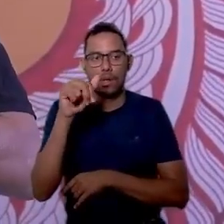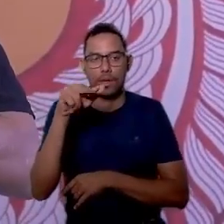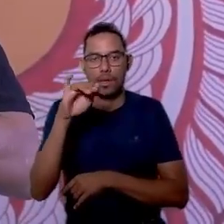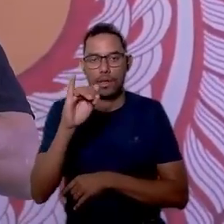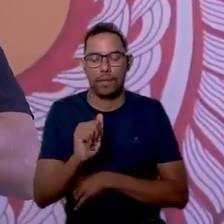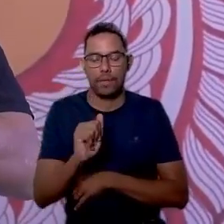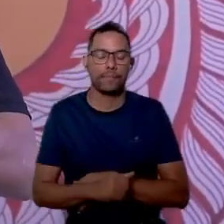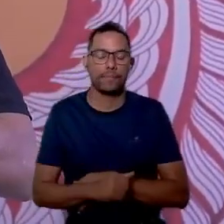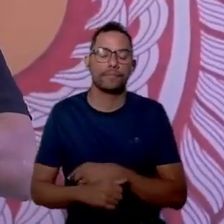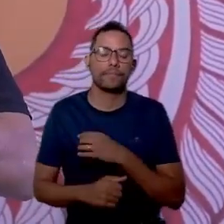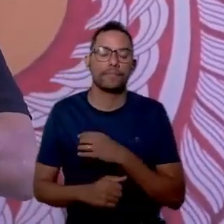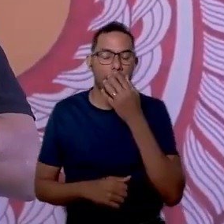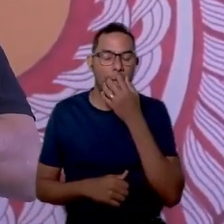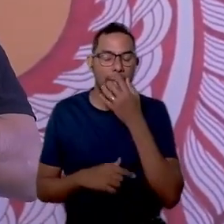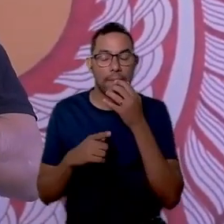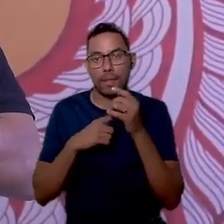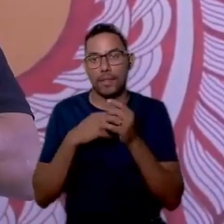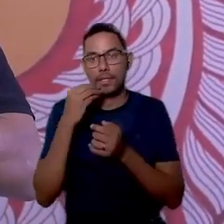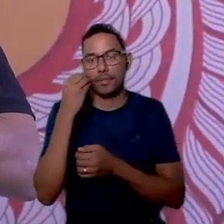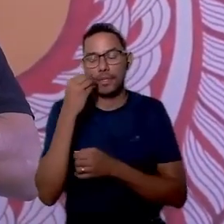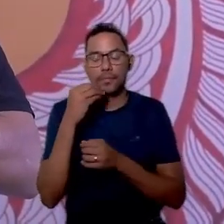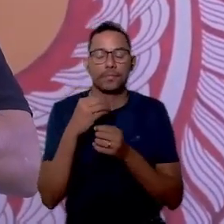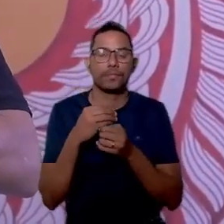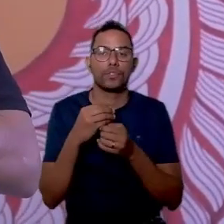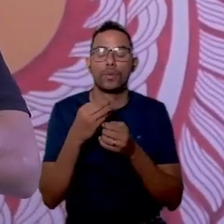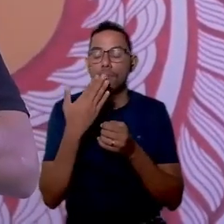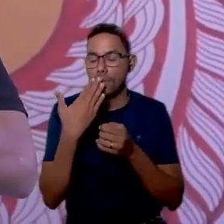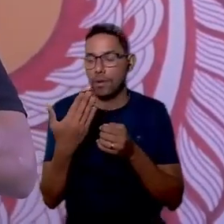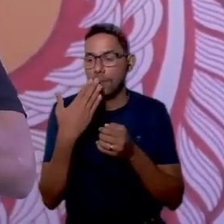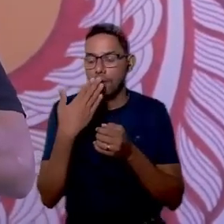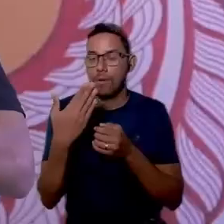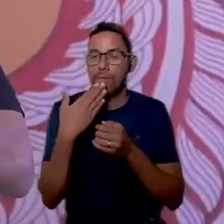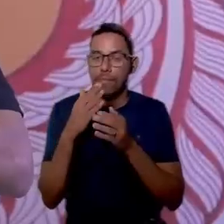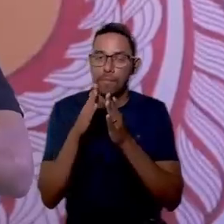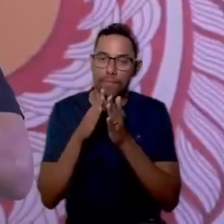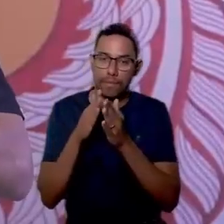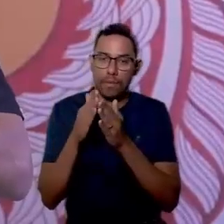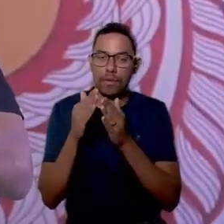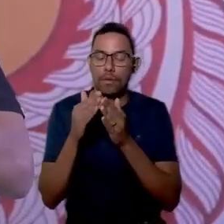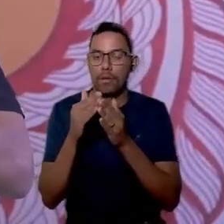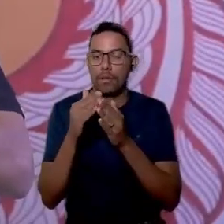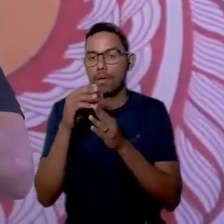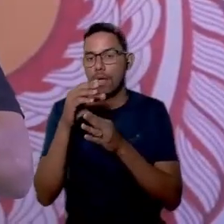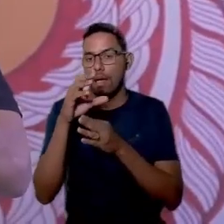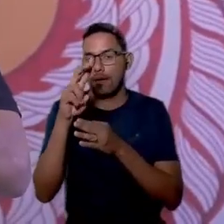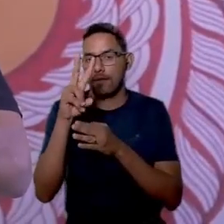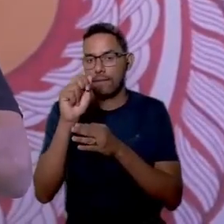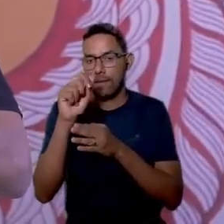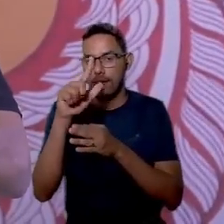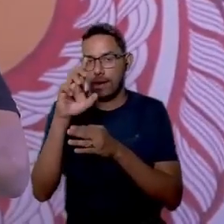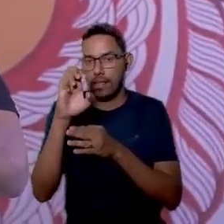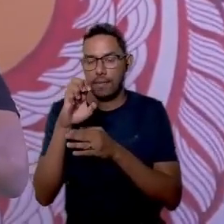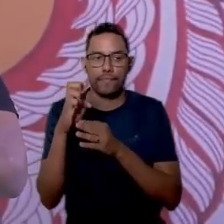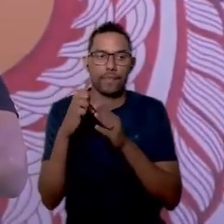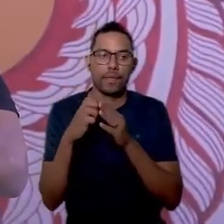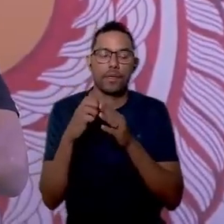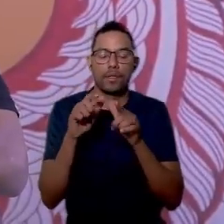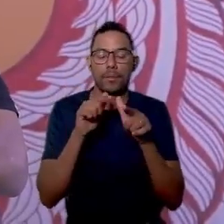a gente teve uma certa dificuldade de convencer a Vale, que é uma grande empresa, que atua muito aqui em Minas